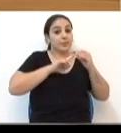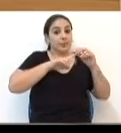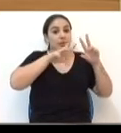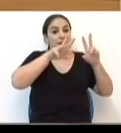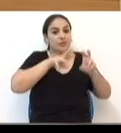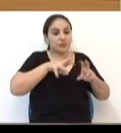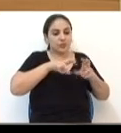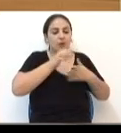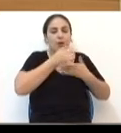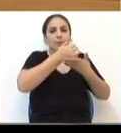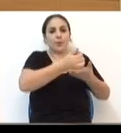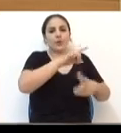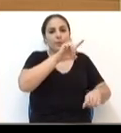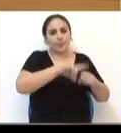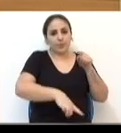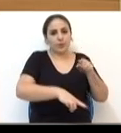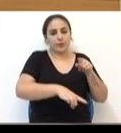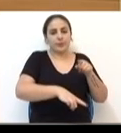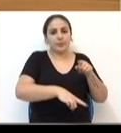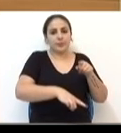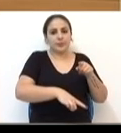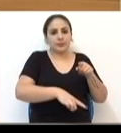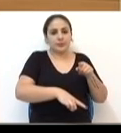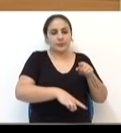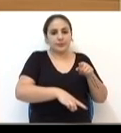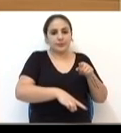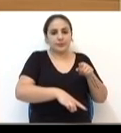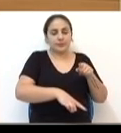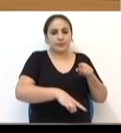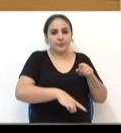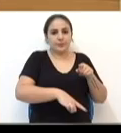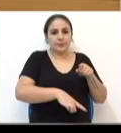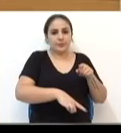questão principalmente da apoio à proibição do